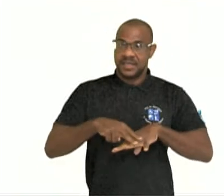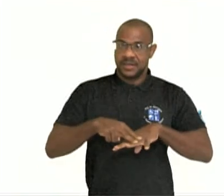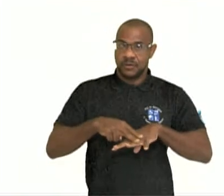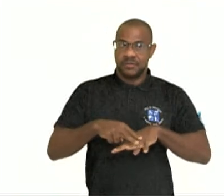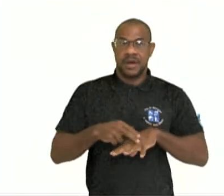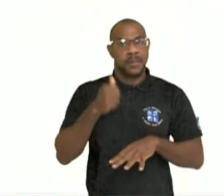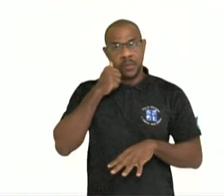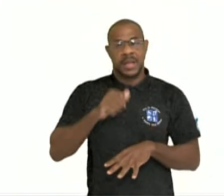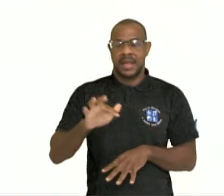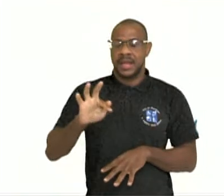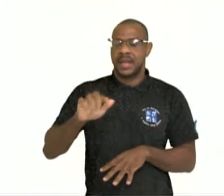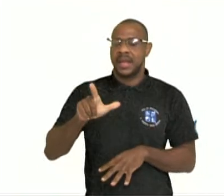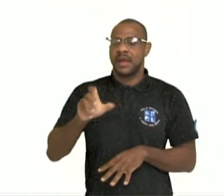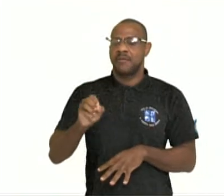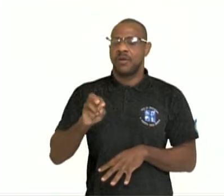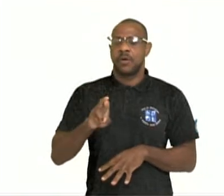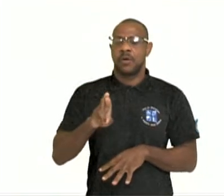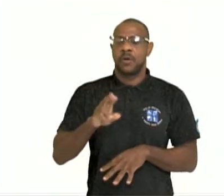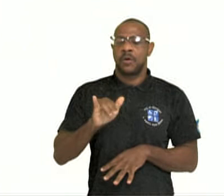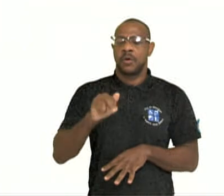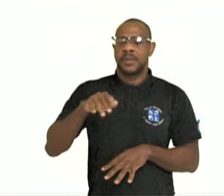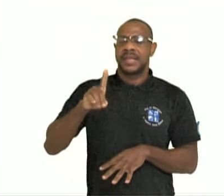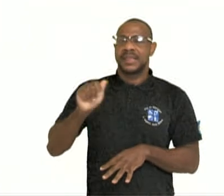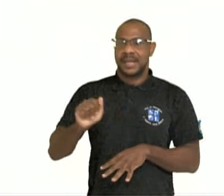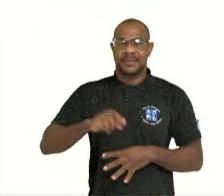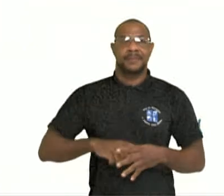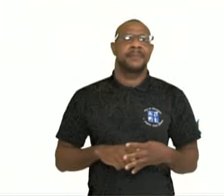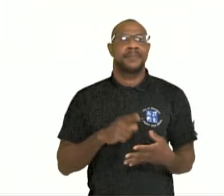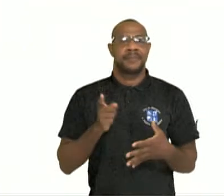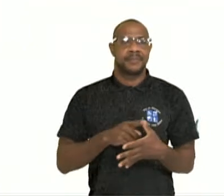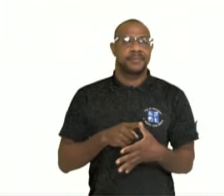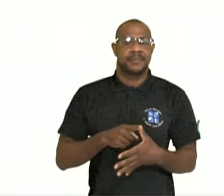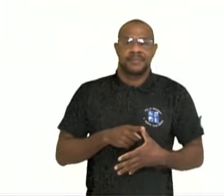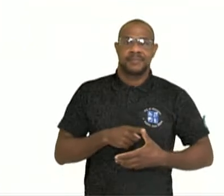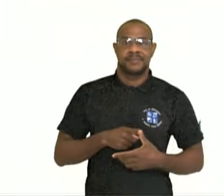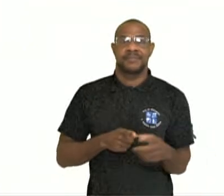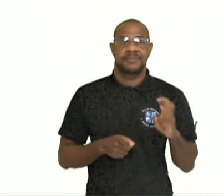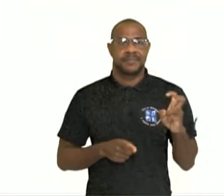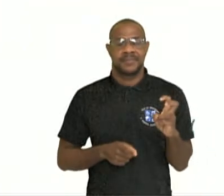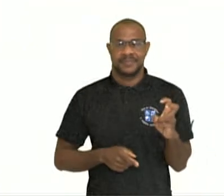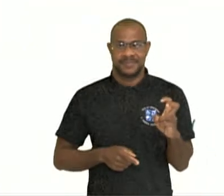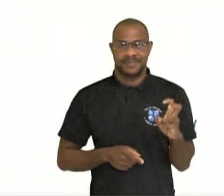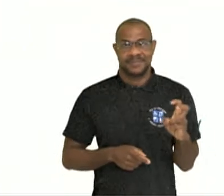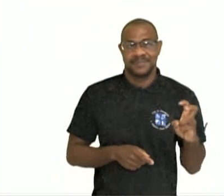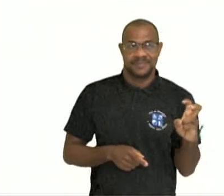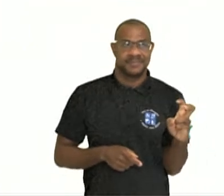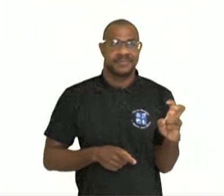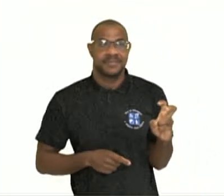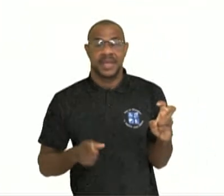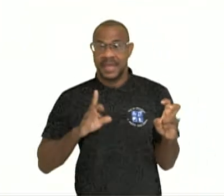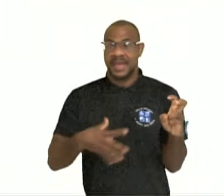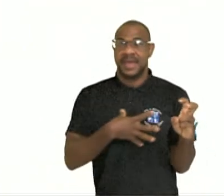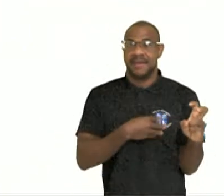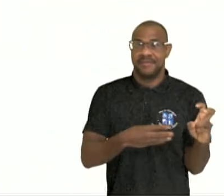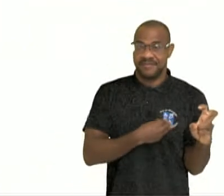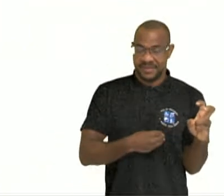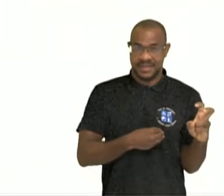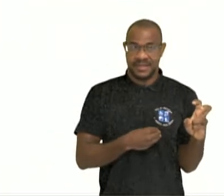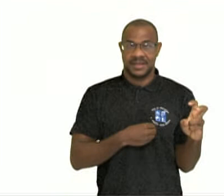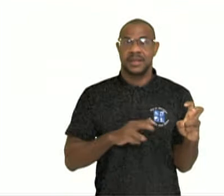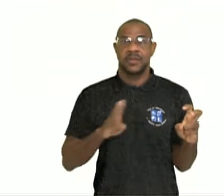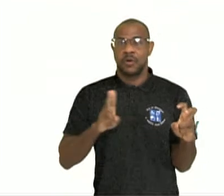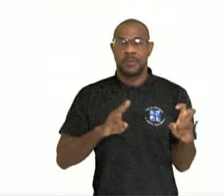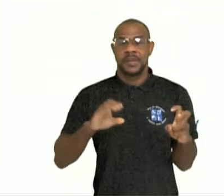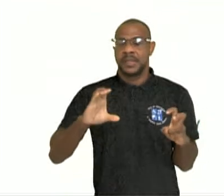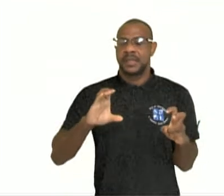Florinda. A outra personagem é hija e se chama Chilindrina. Ela é filha e se chama